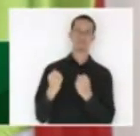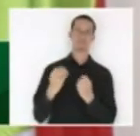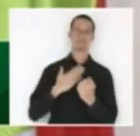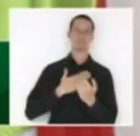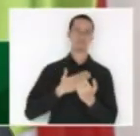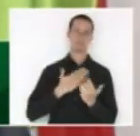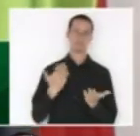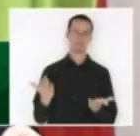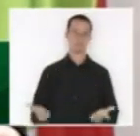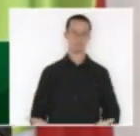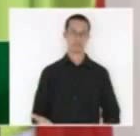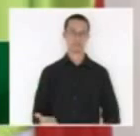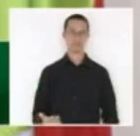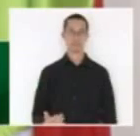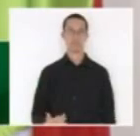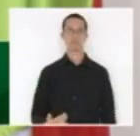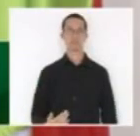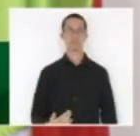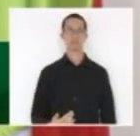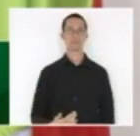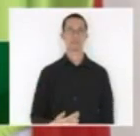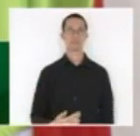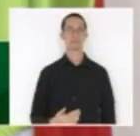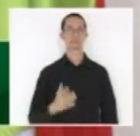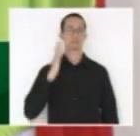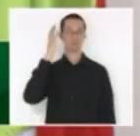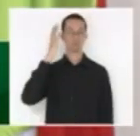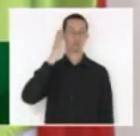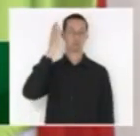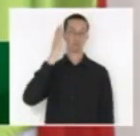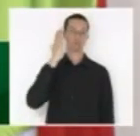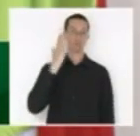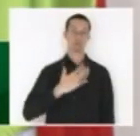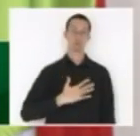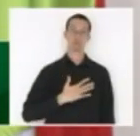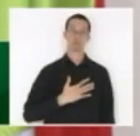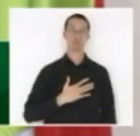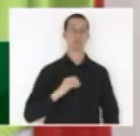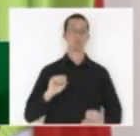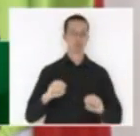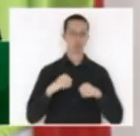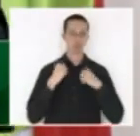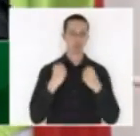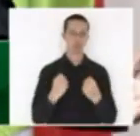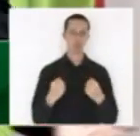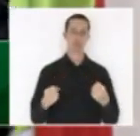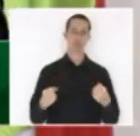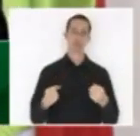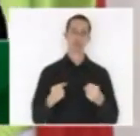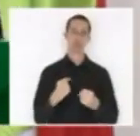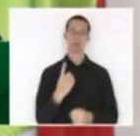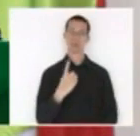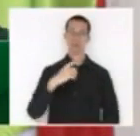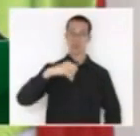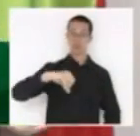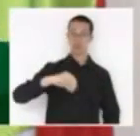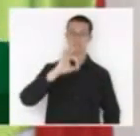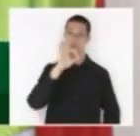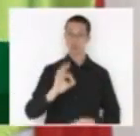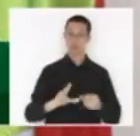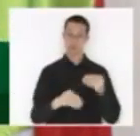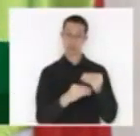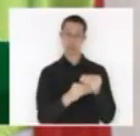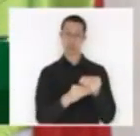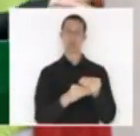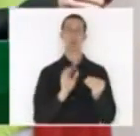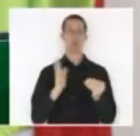defesa. Então, a nossa manifestação em defesa dos 19% que está aprovado em